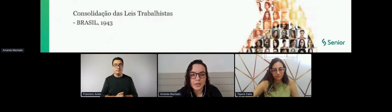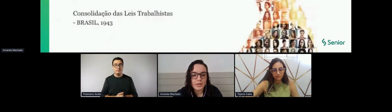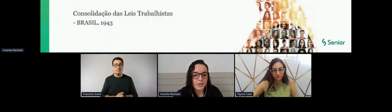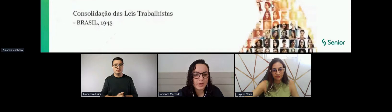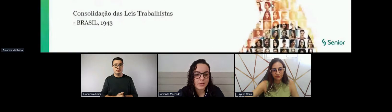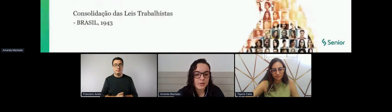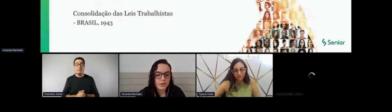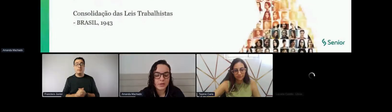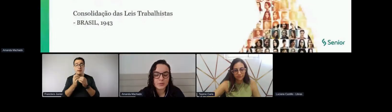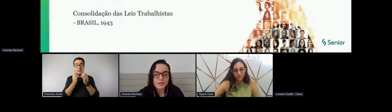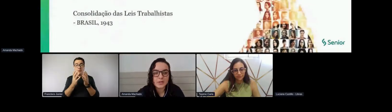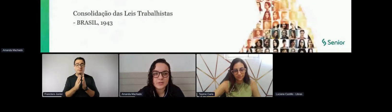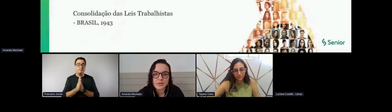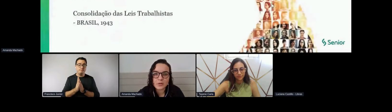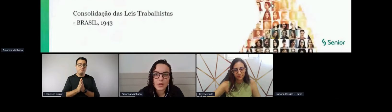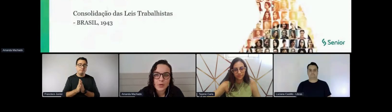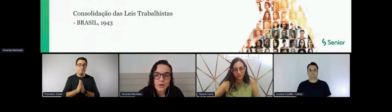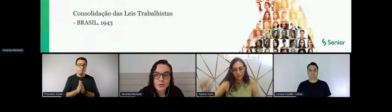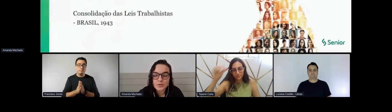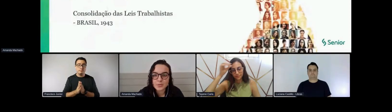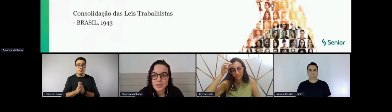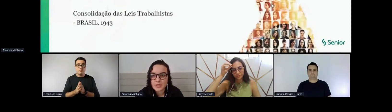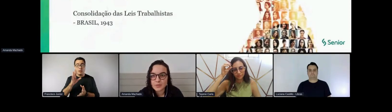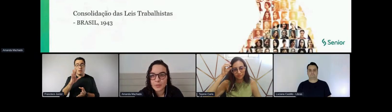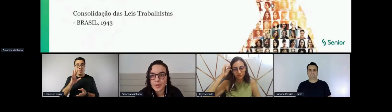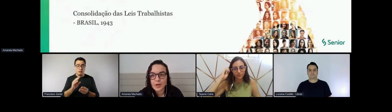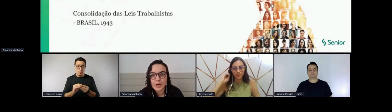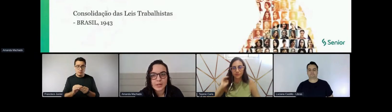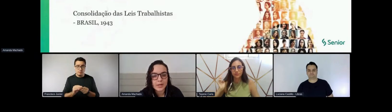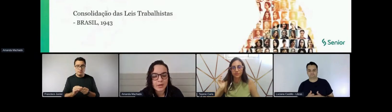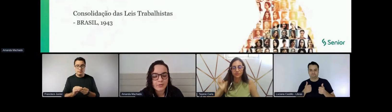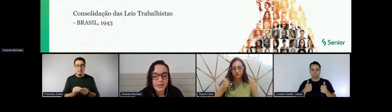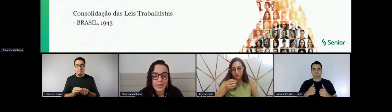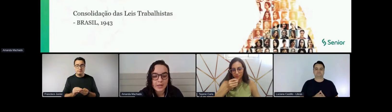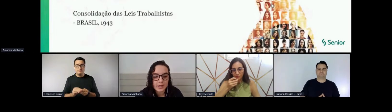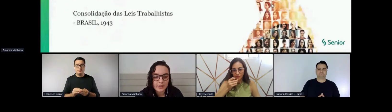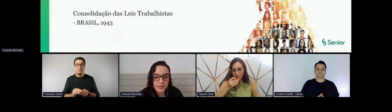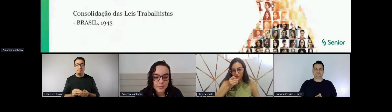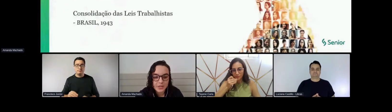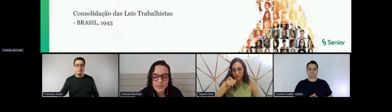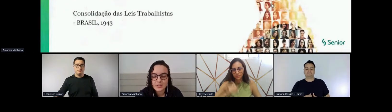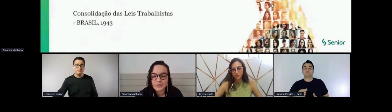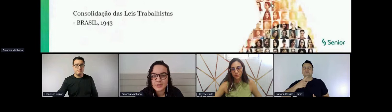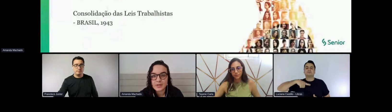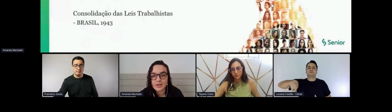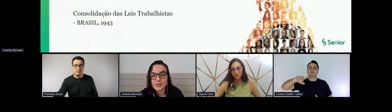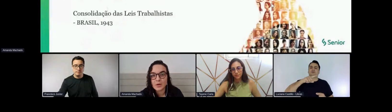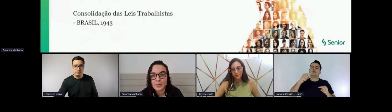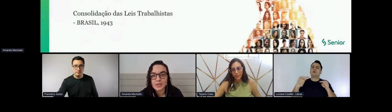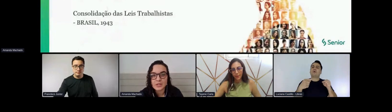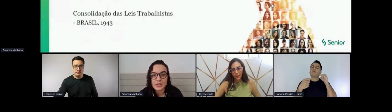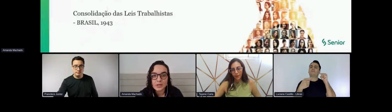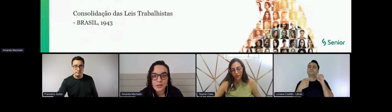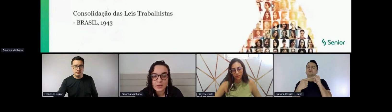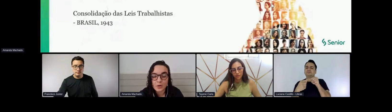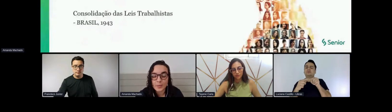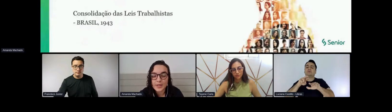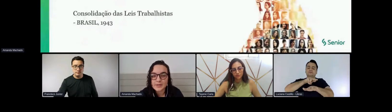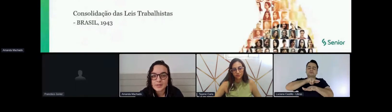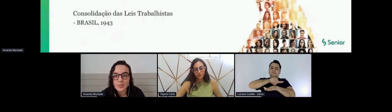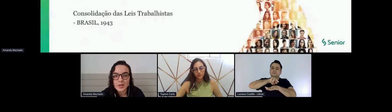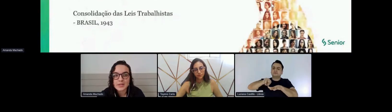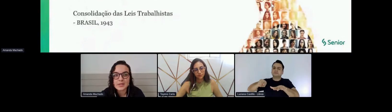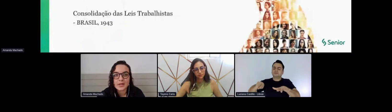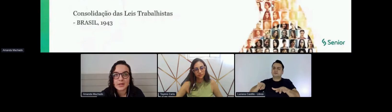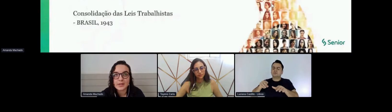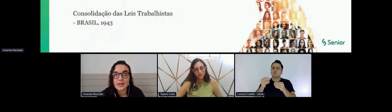Bom, então, sintetizando, né, qual é o nosso objetivo maior ali, né, avaliar na parte da diversidade realmente como